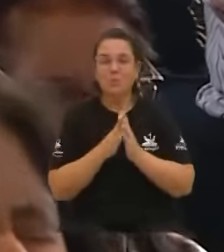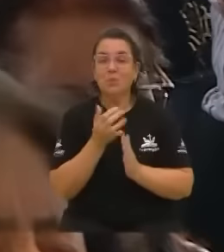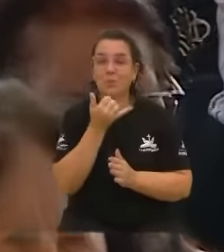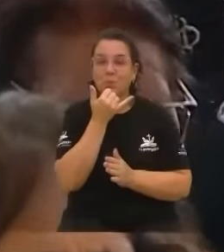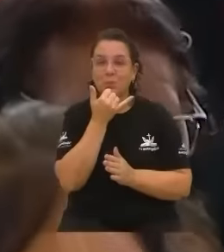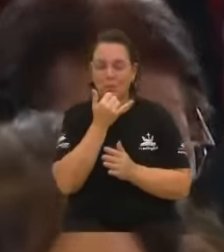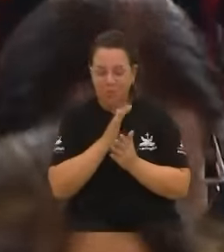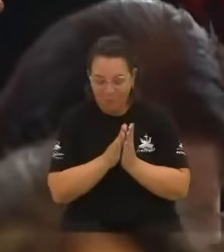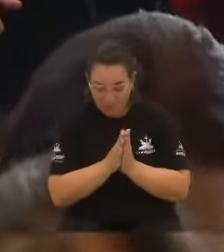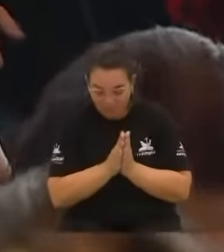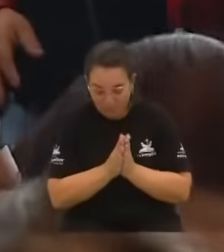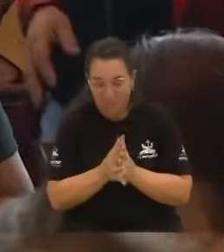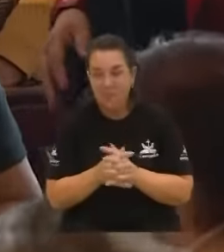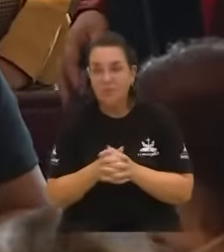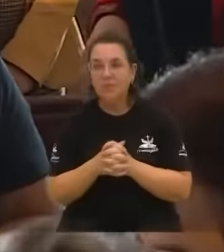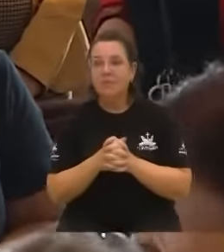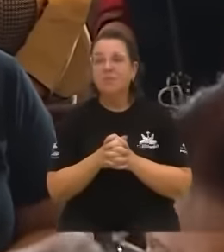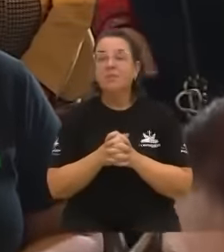Amém.